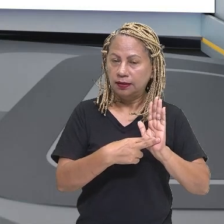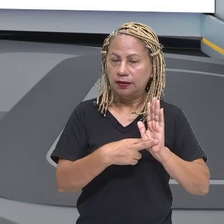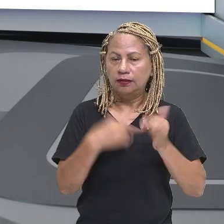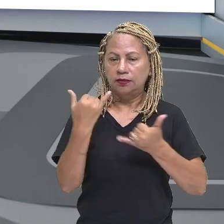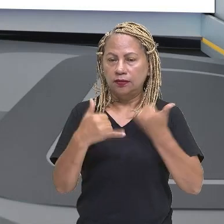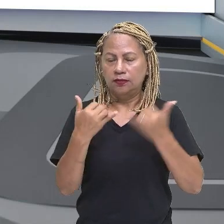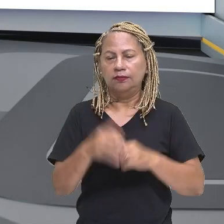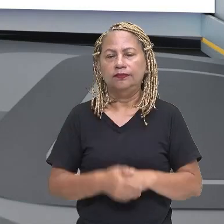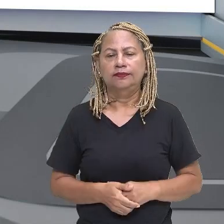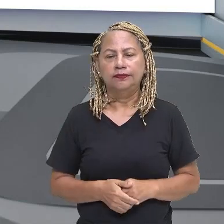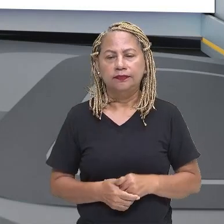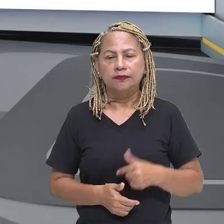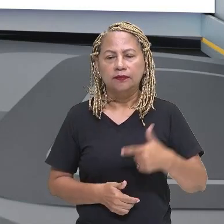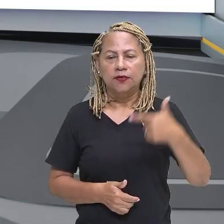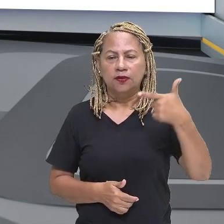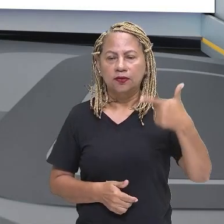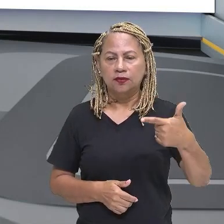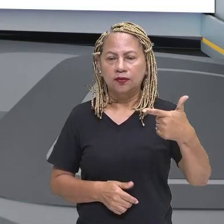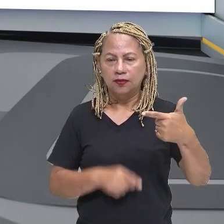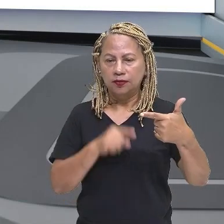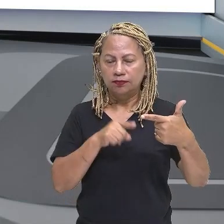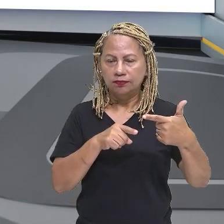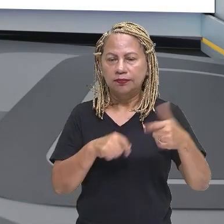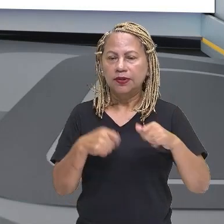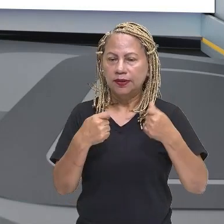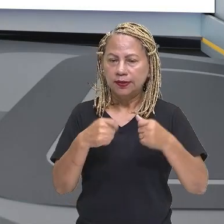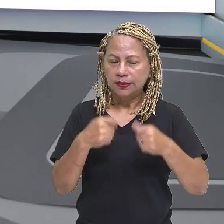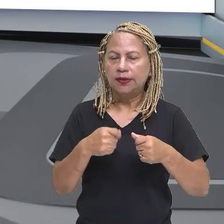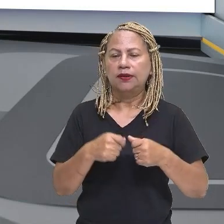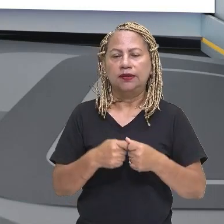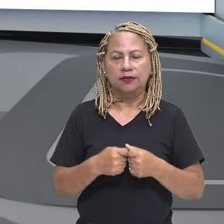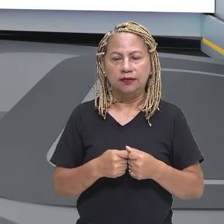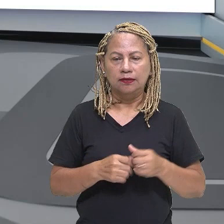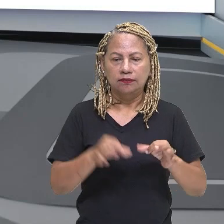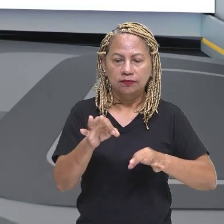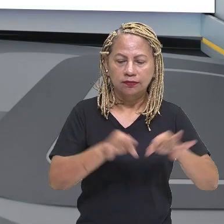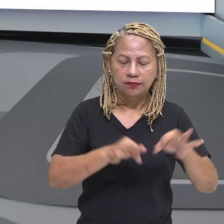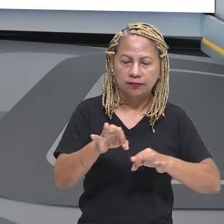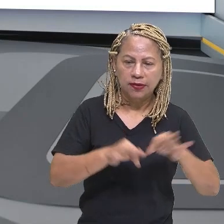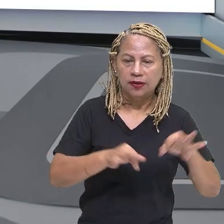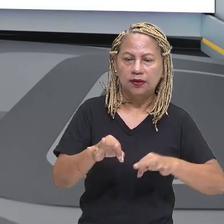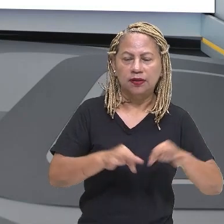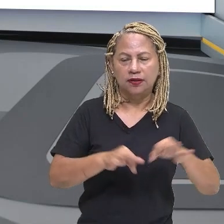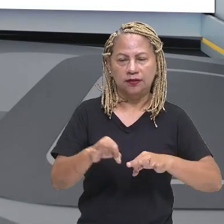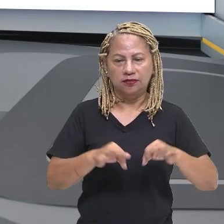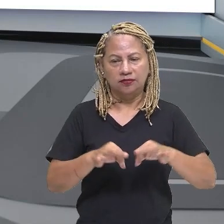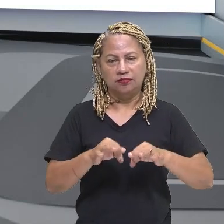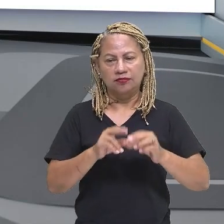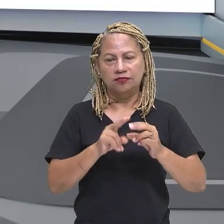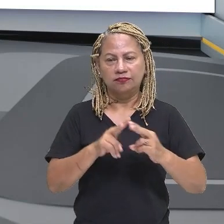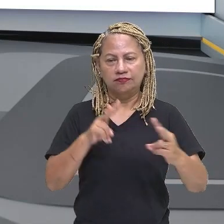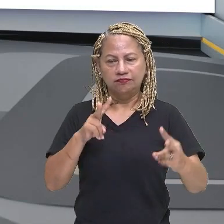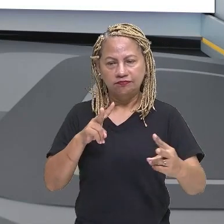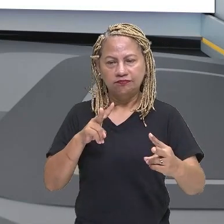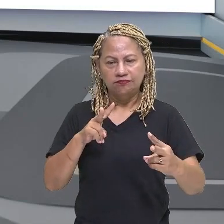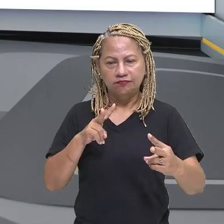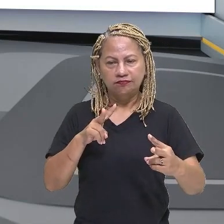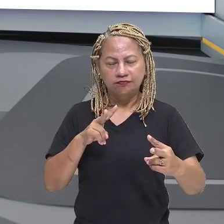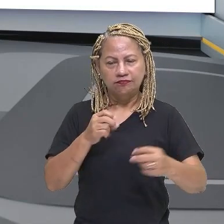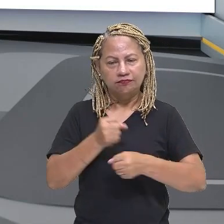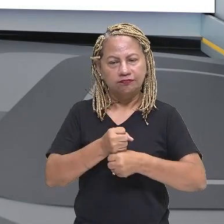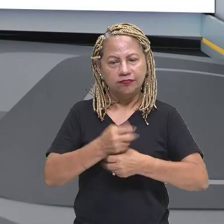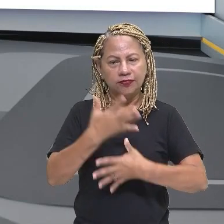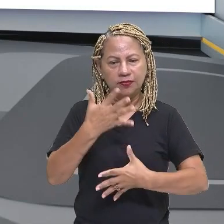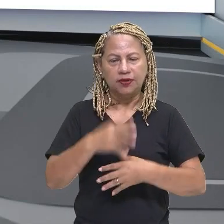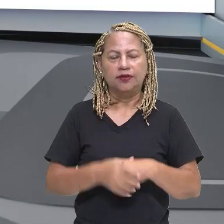2, plano mediado. É a mídia utilizada ou o console. 3, plano